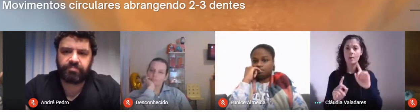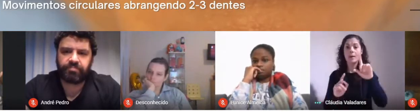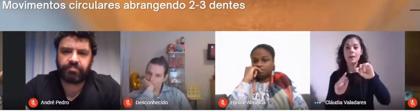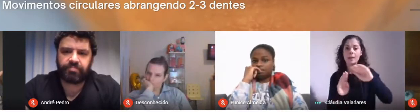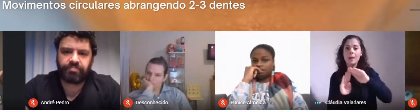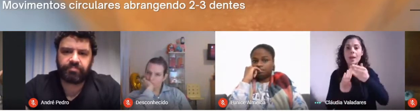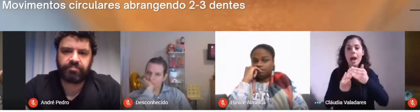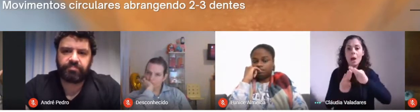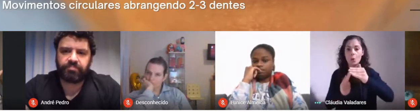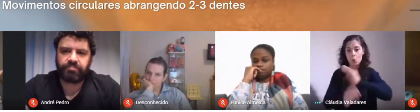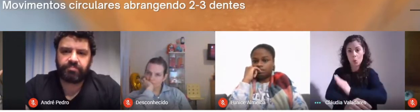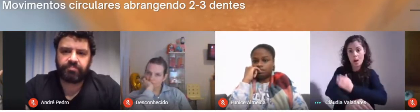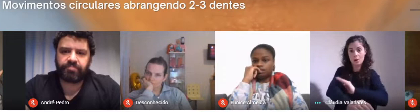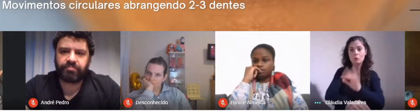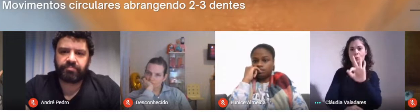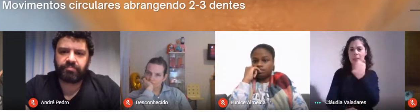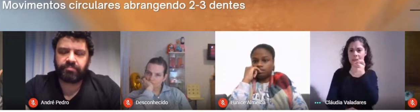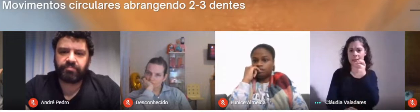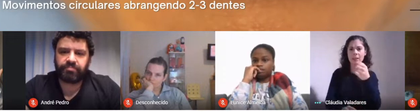vídeo.